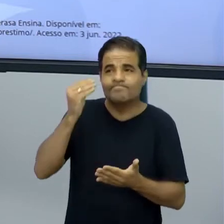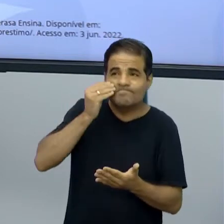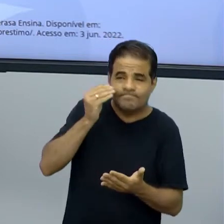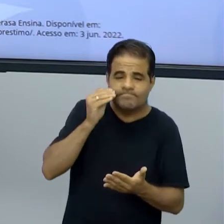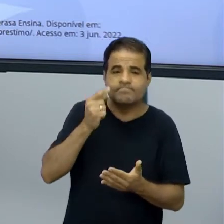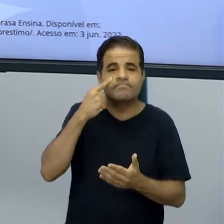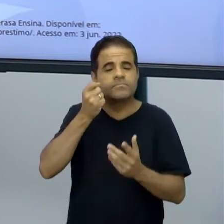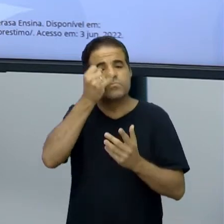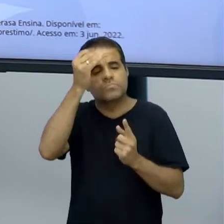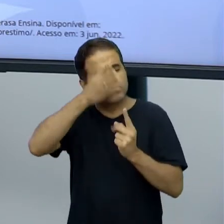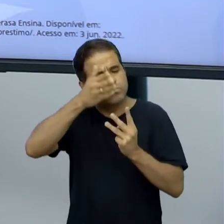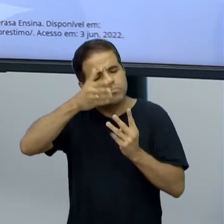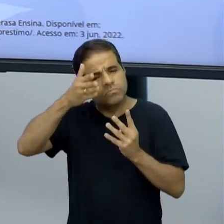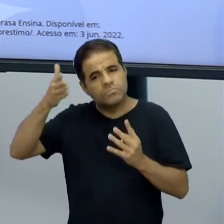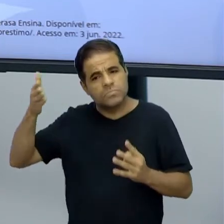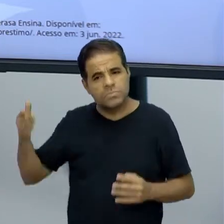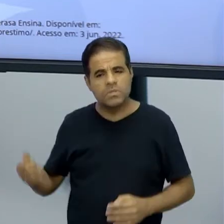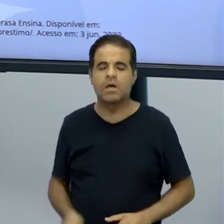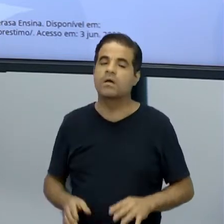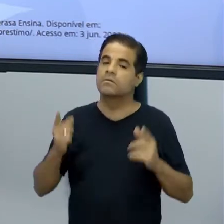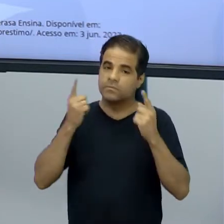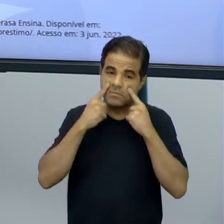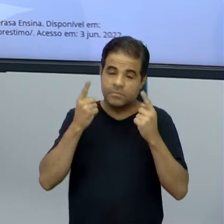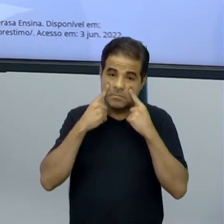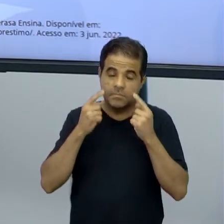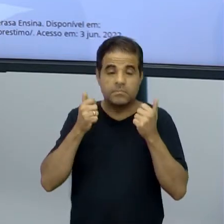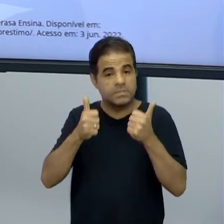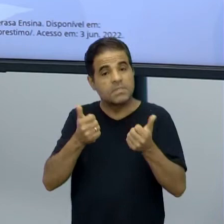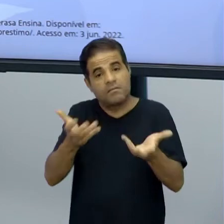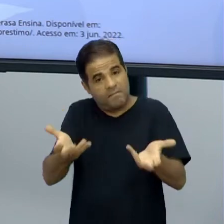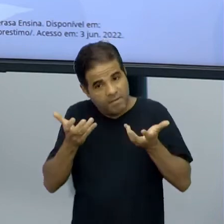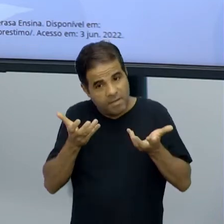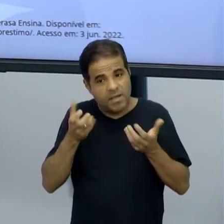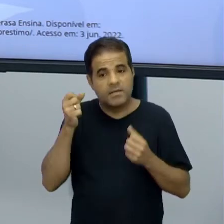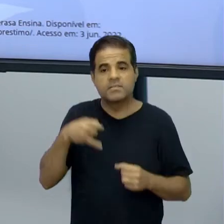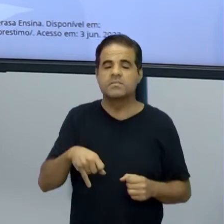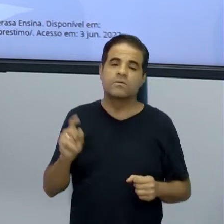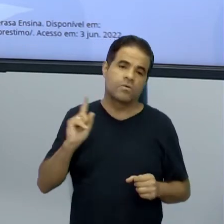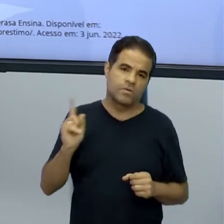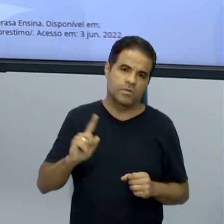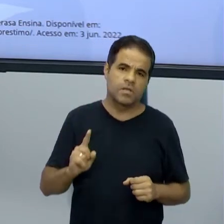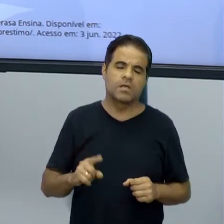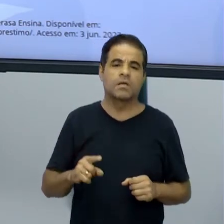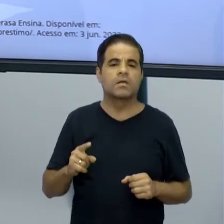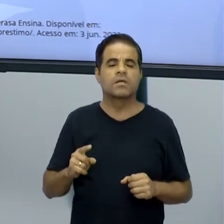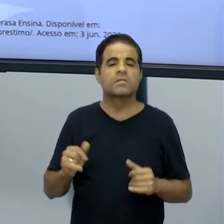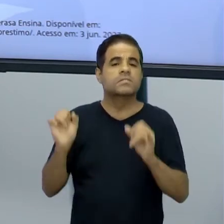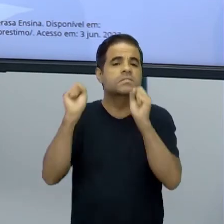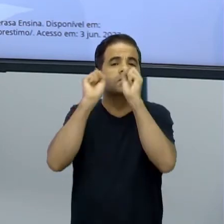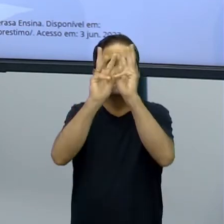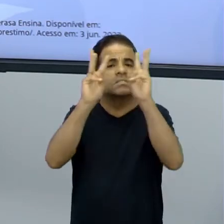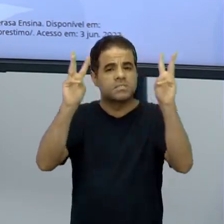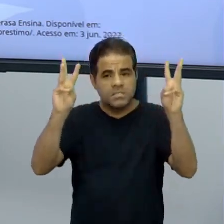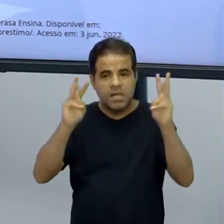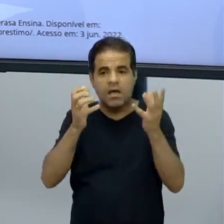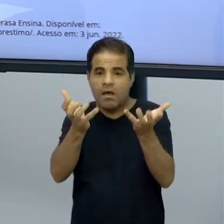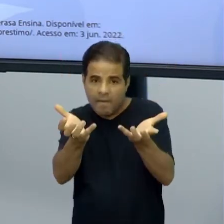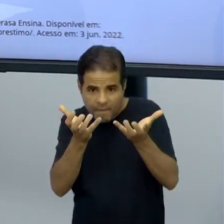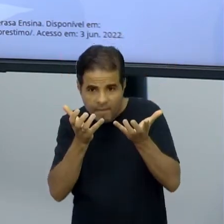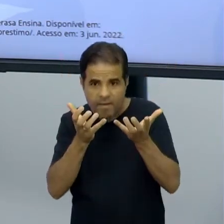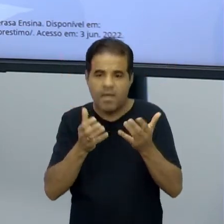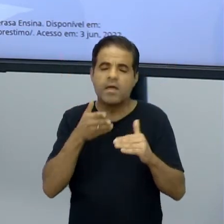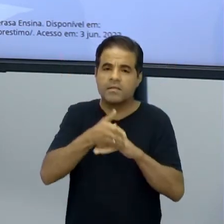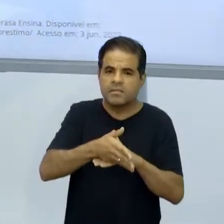quantas parcelas e os juros e veja se você quer ou não. Muitos sites, se vocês quiserem